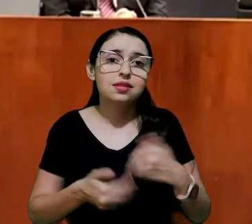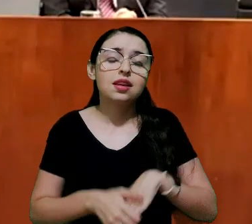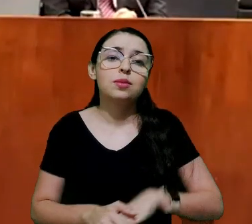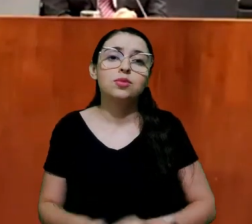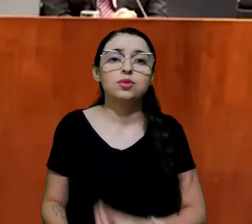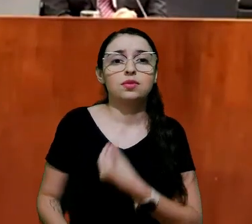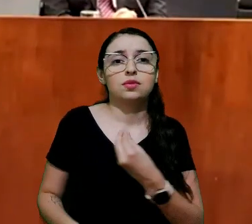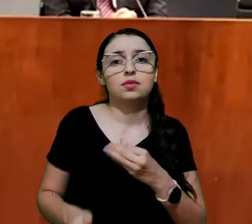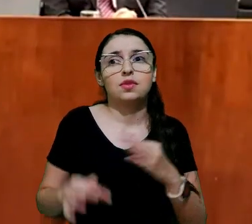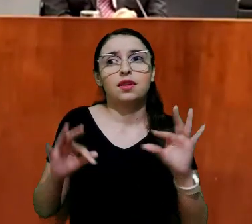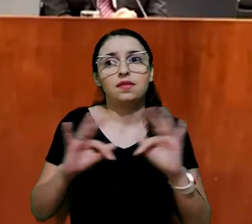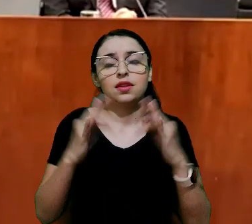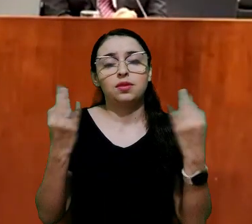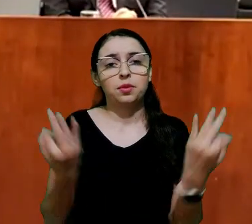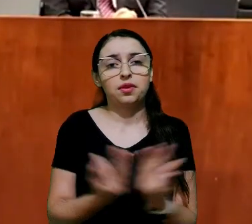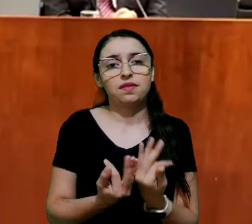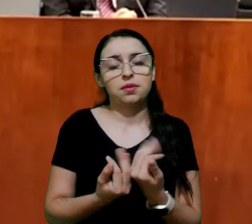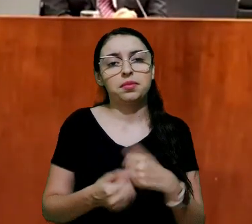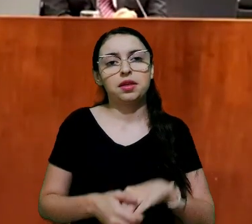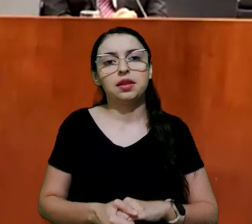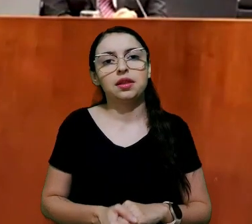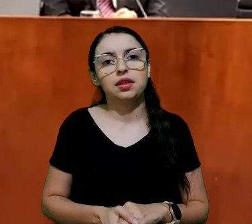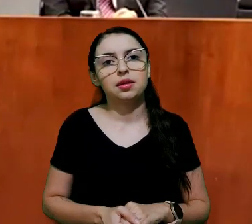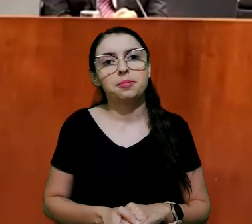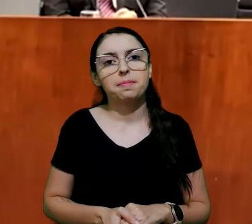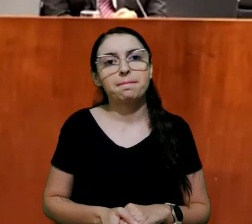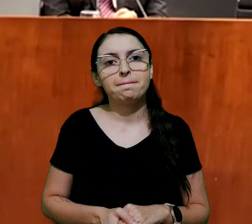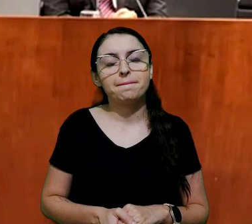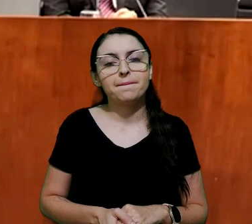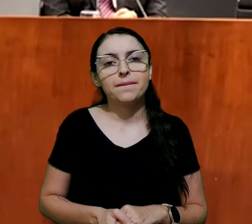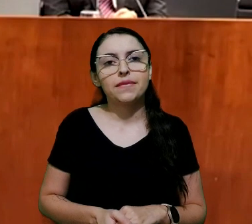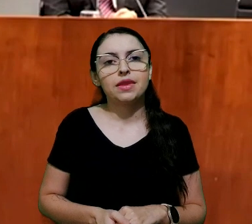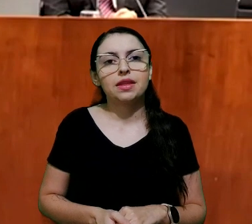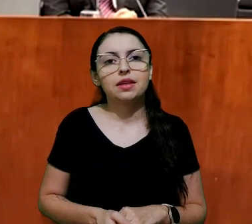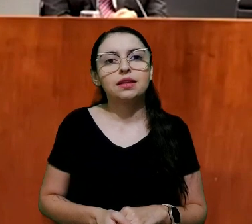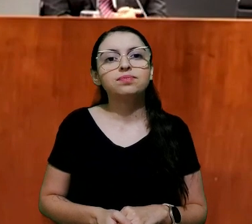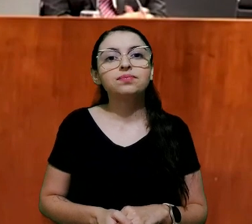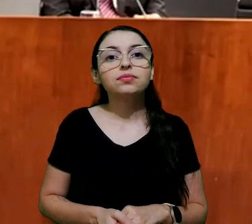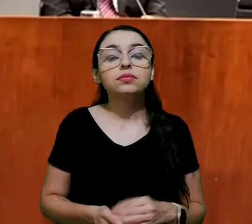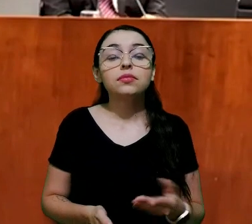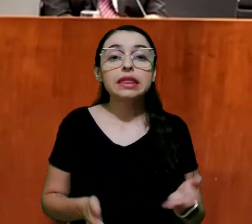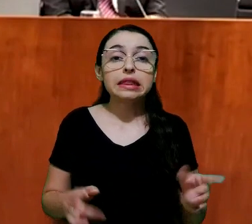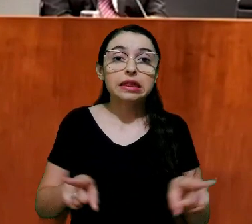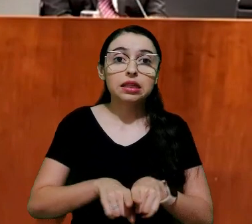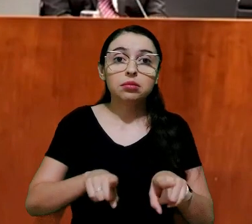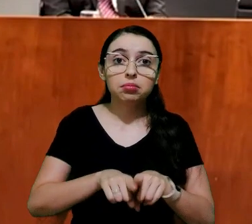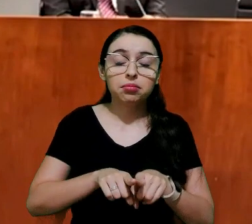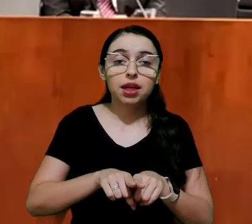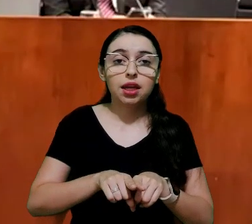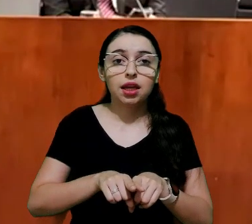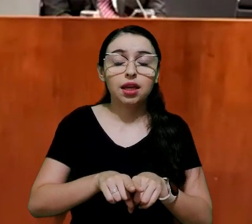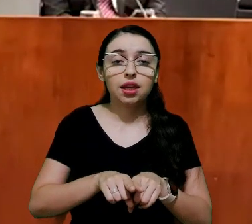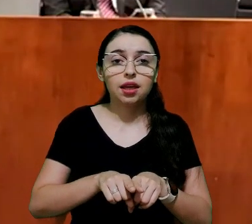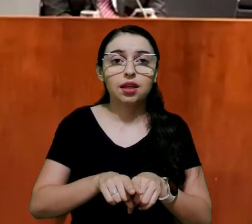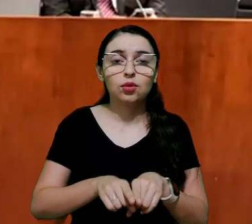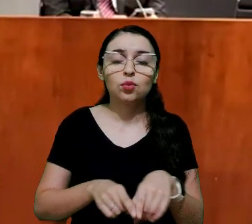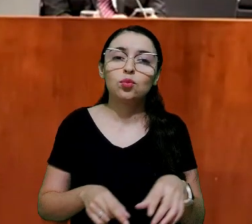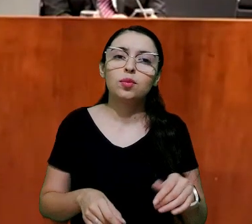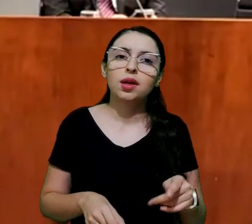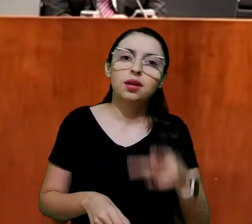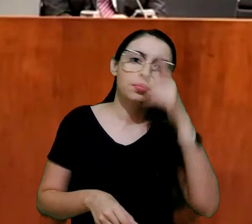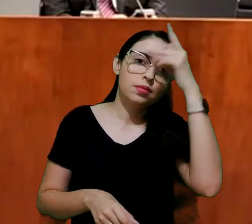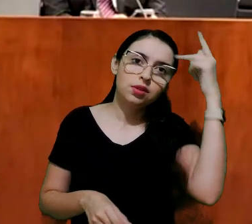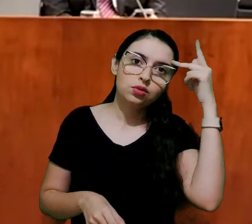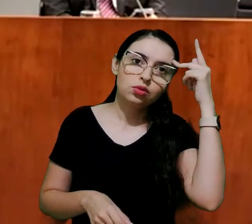para um autor de herança um herdeiro que ele,